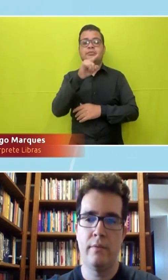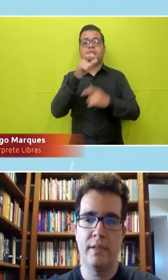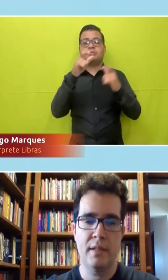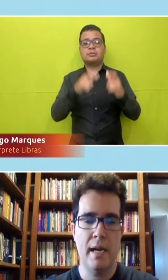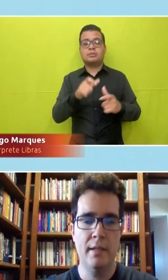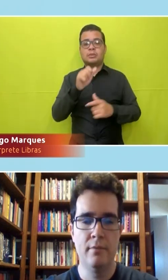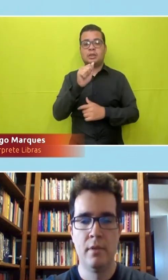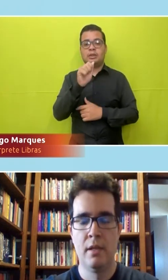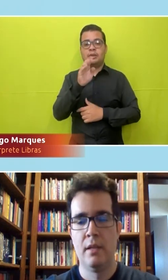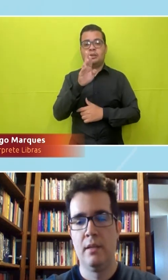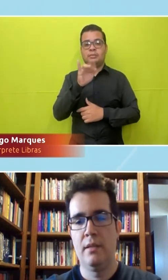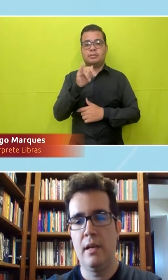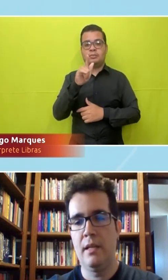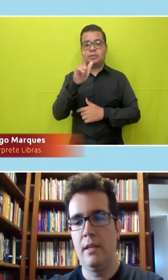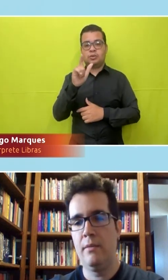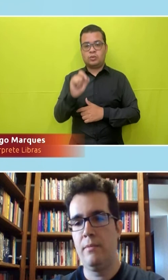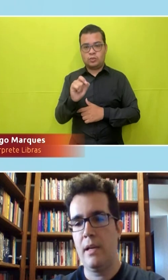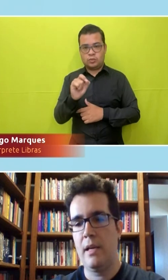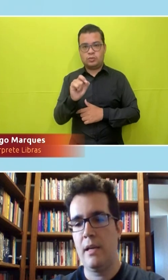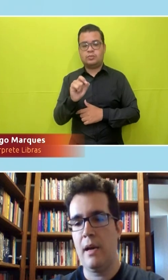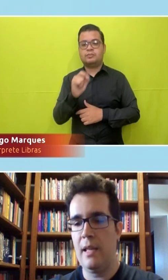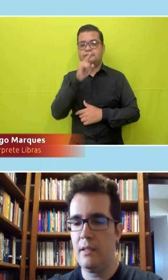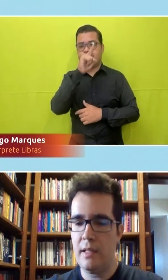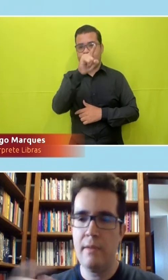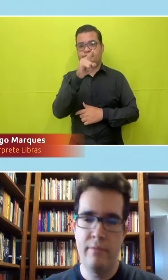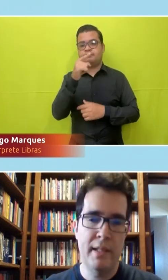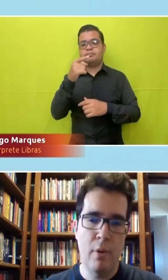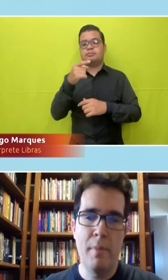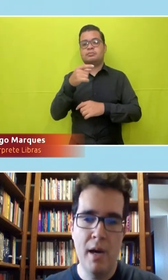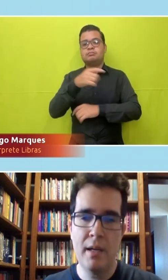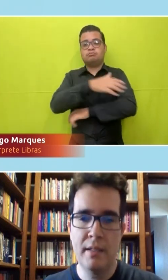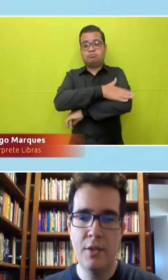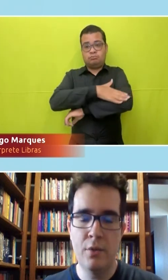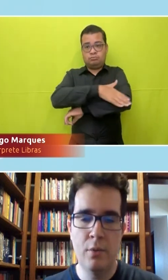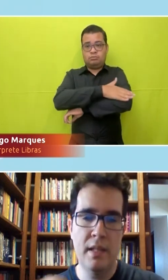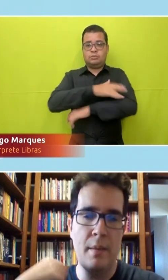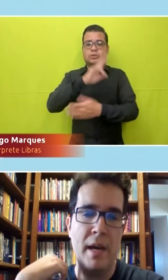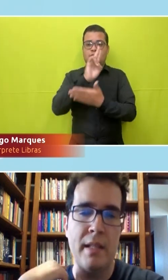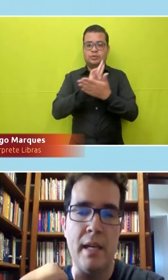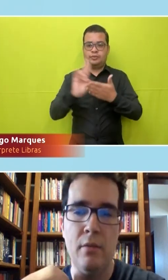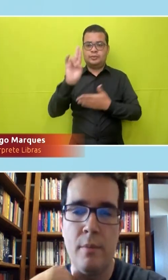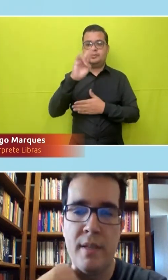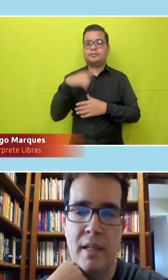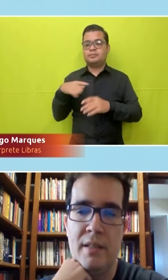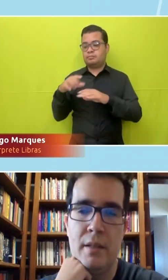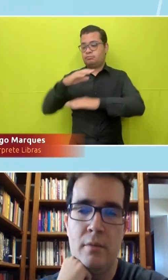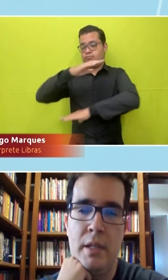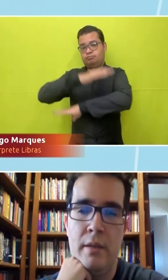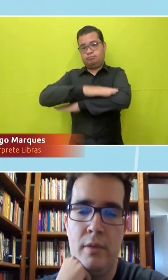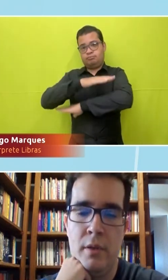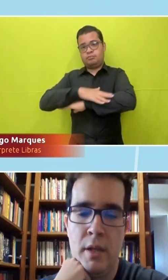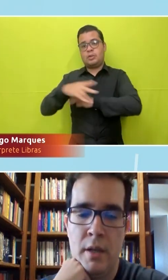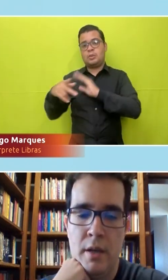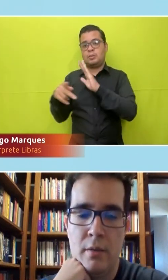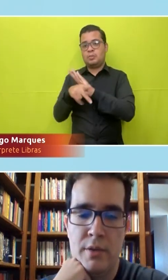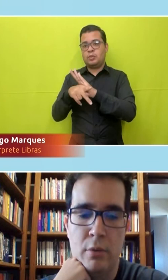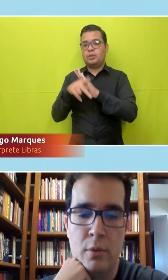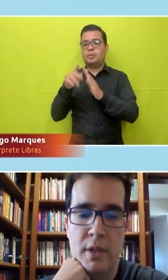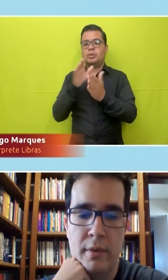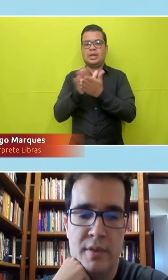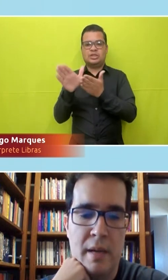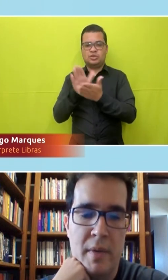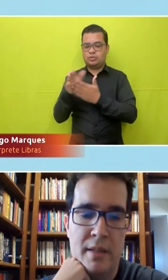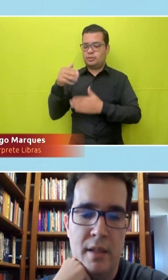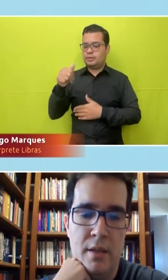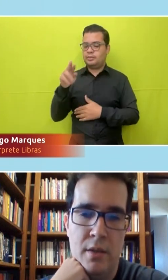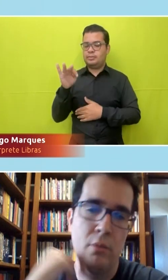setor universitário. E aí, além, né, vai ter uma banca da editora, da Martelo, comercializando o livro. Os autores